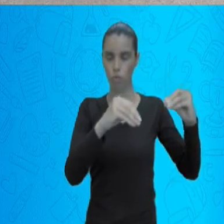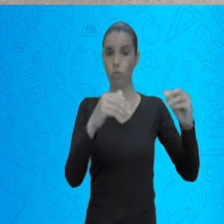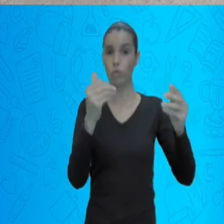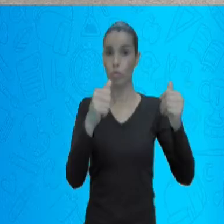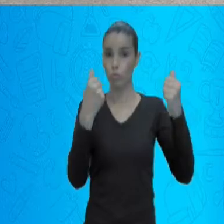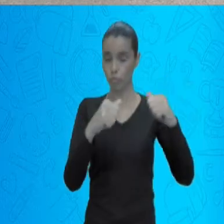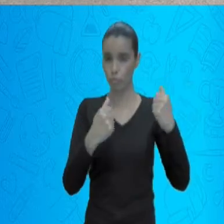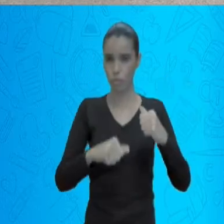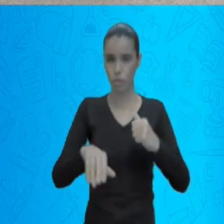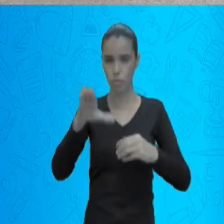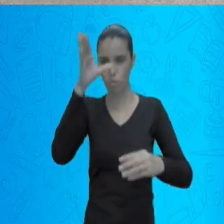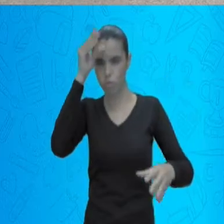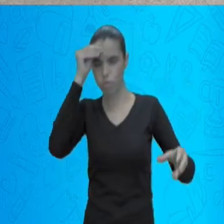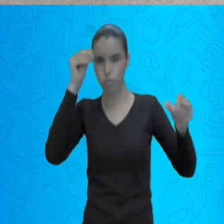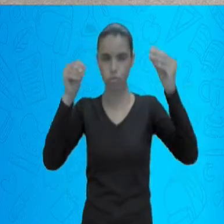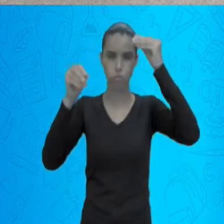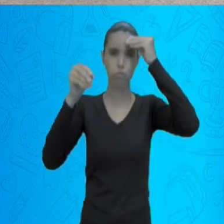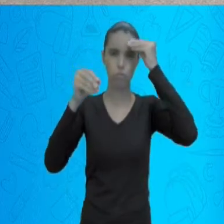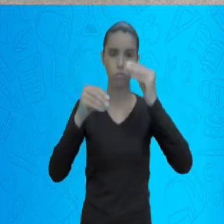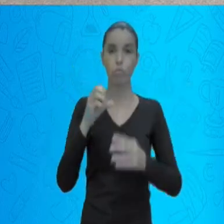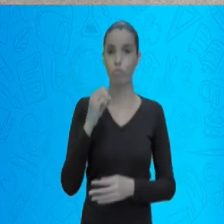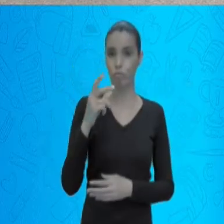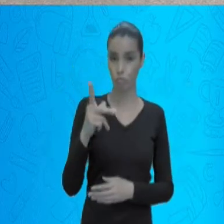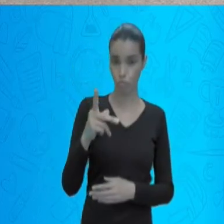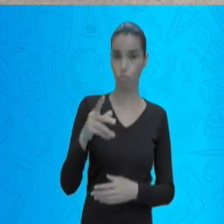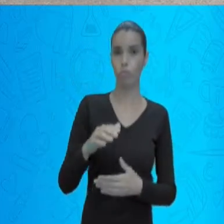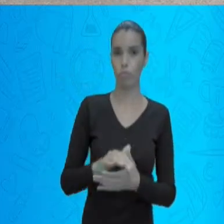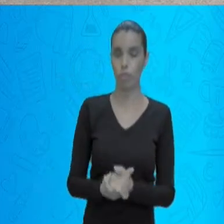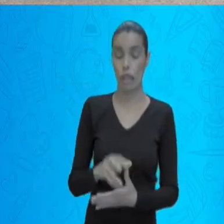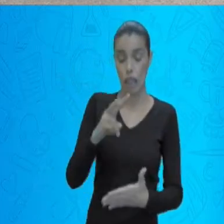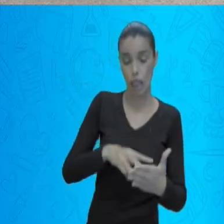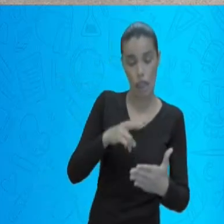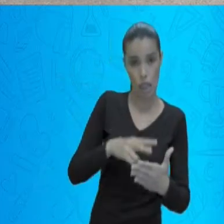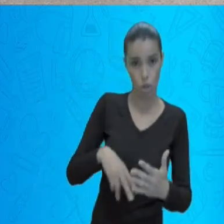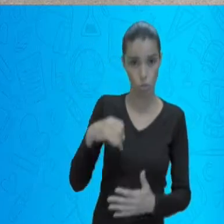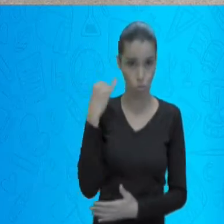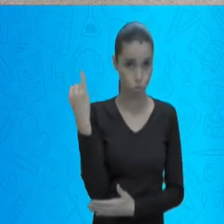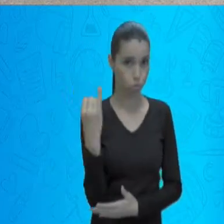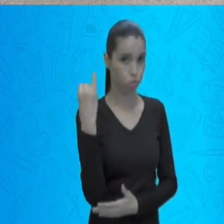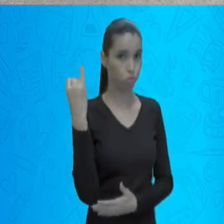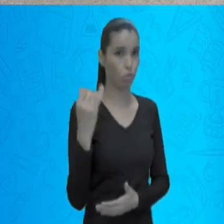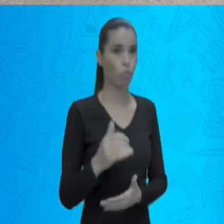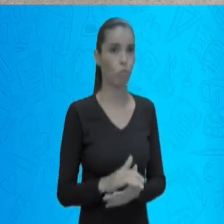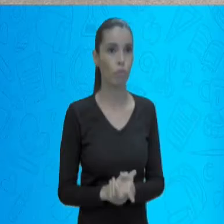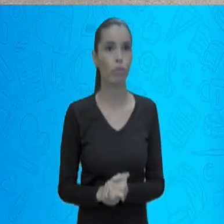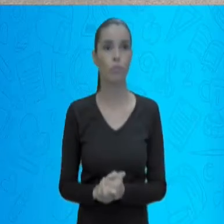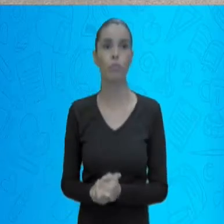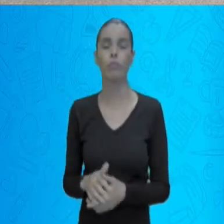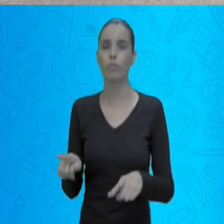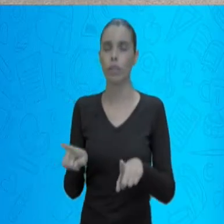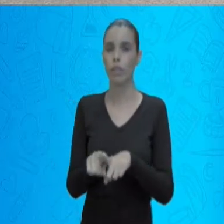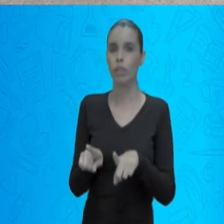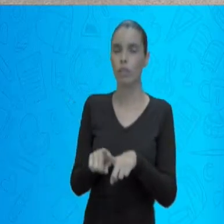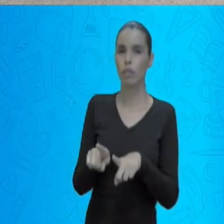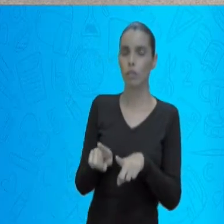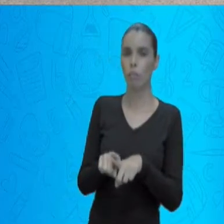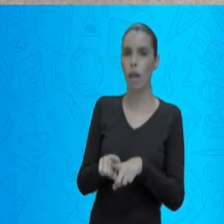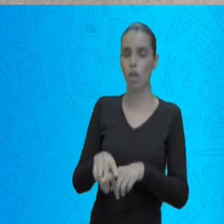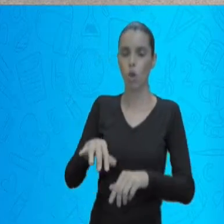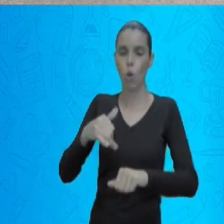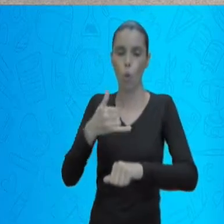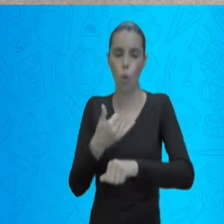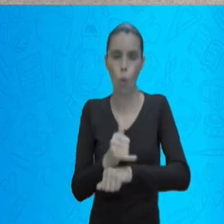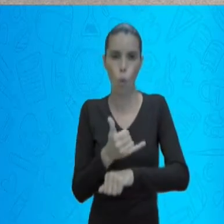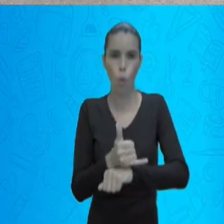visualmente os componentes daquela mistura. Alguns exemplos. As ligas metálicas,